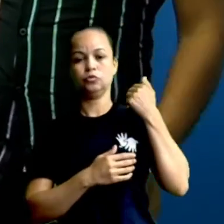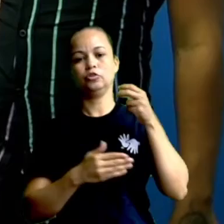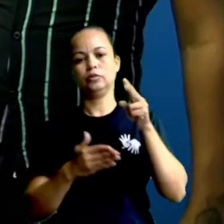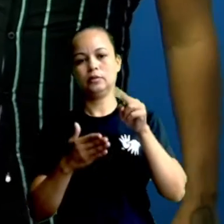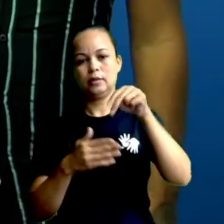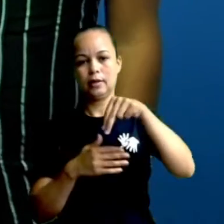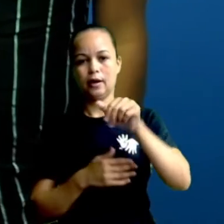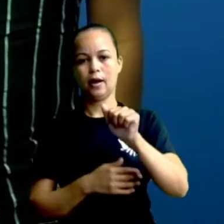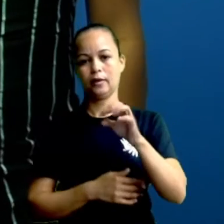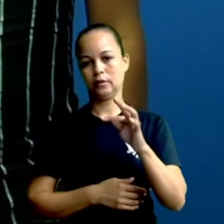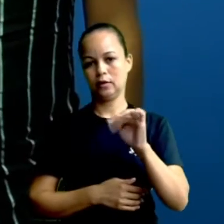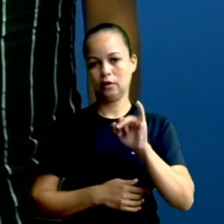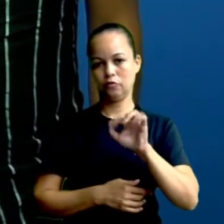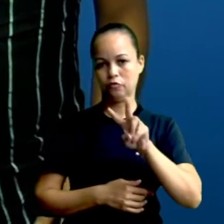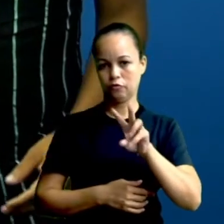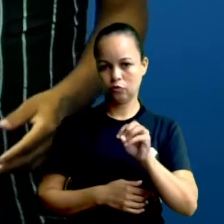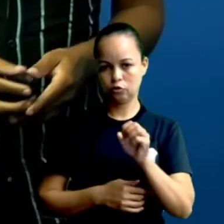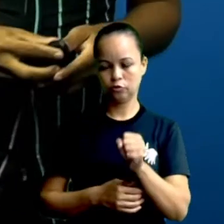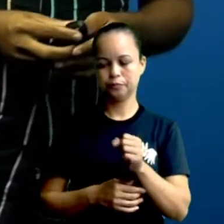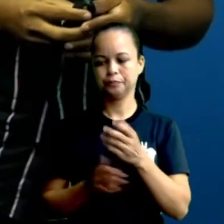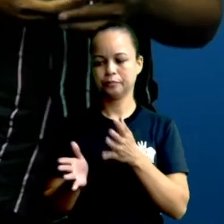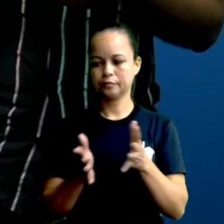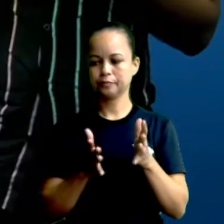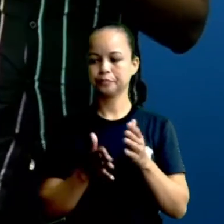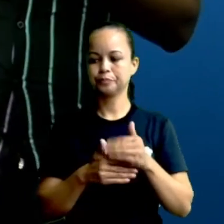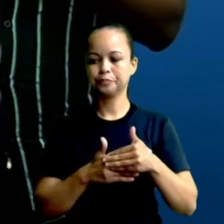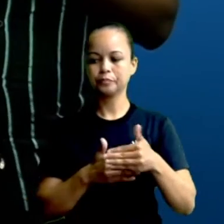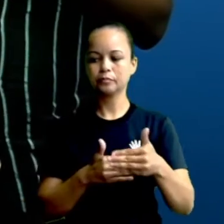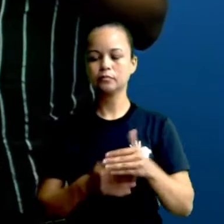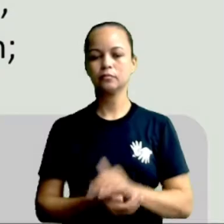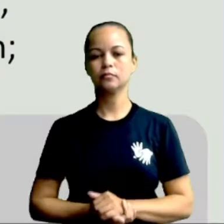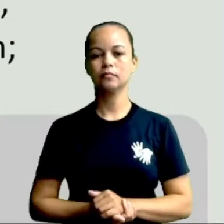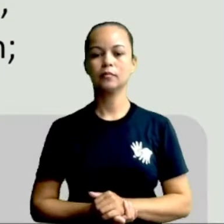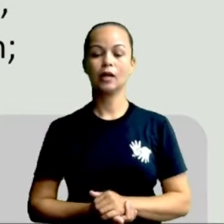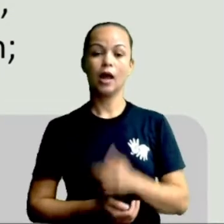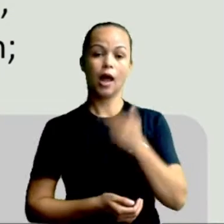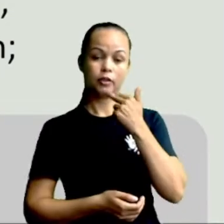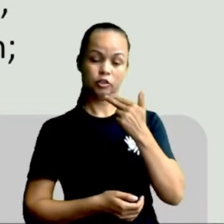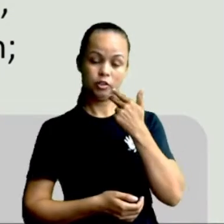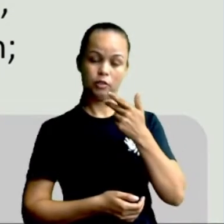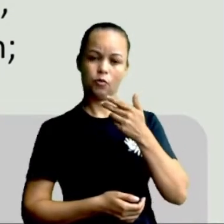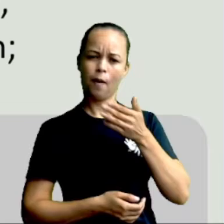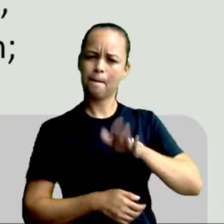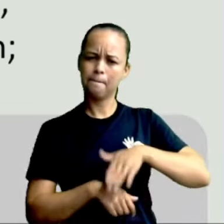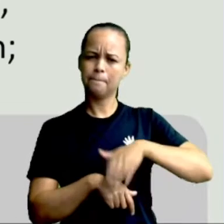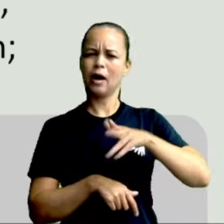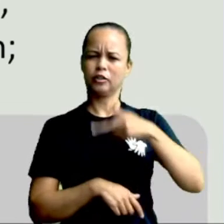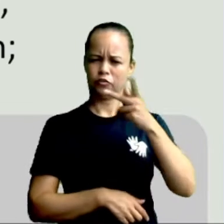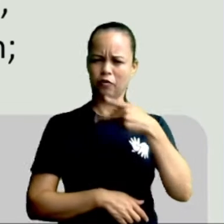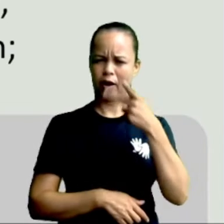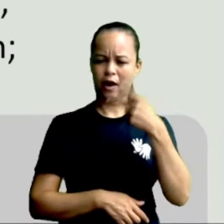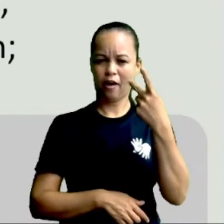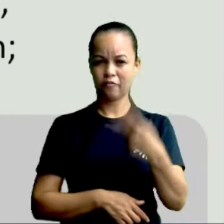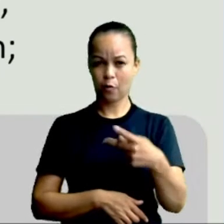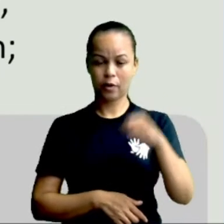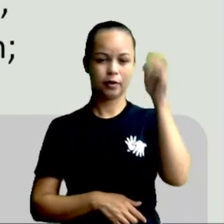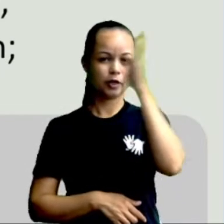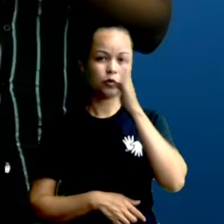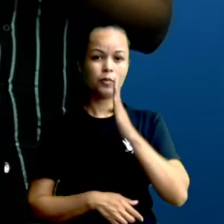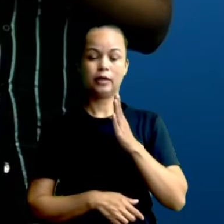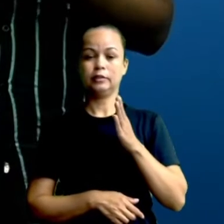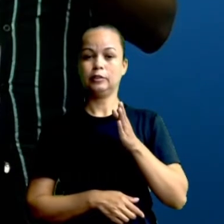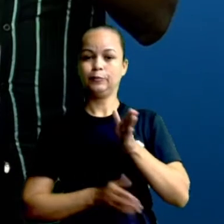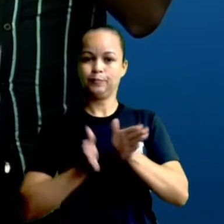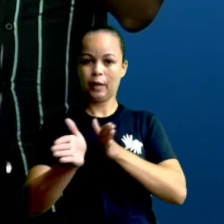nativos. Vamos lá, vamos prosseguindo, tá? As línguas que mais se falavam, né, aqui no Brasil,